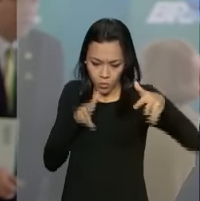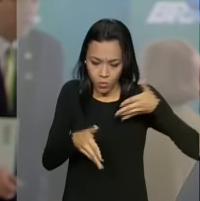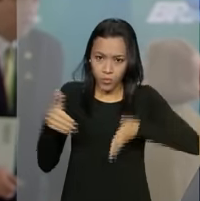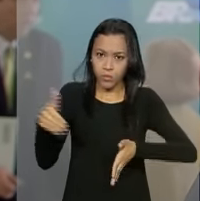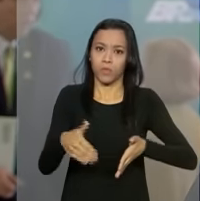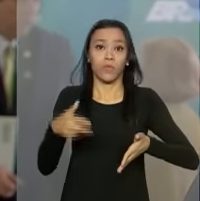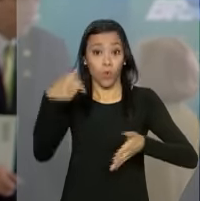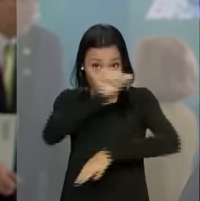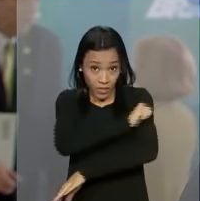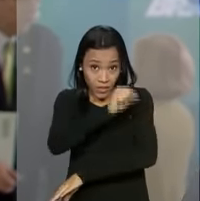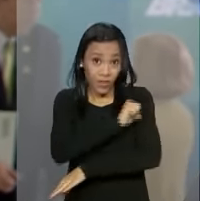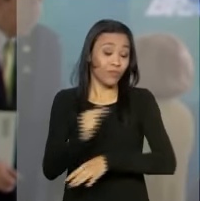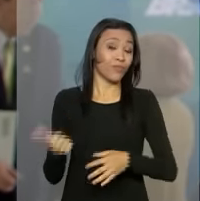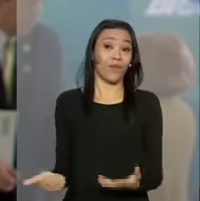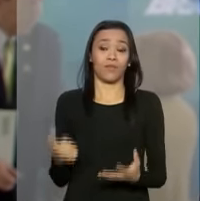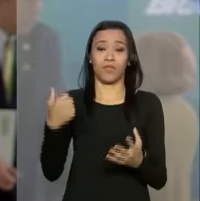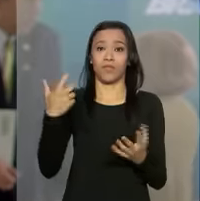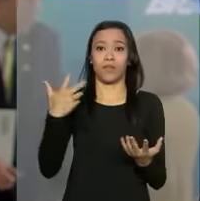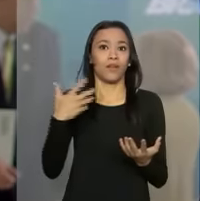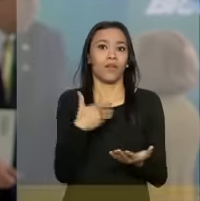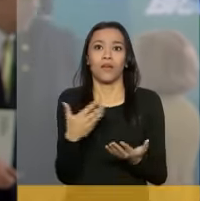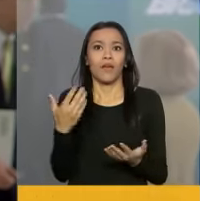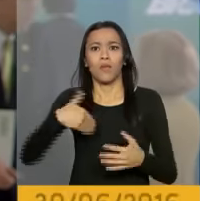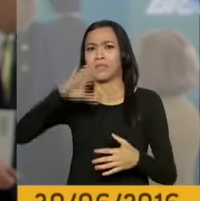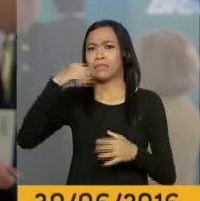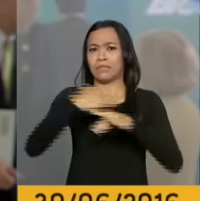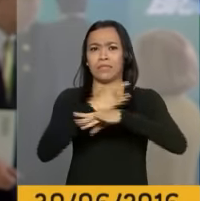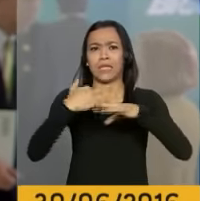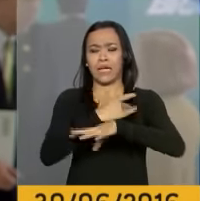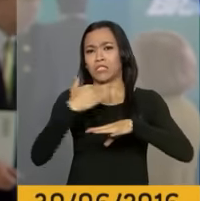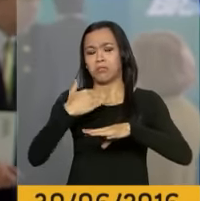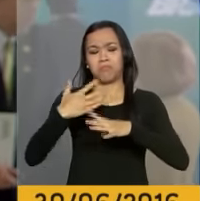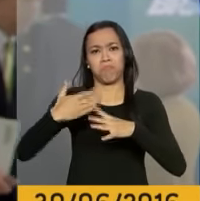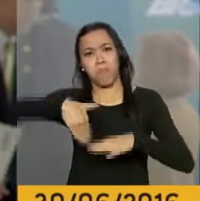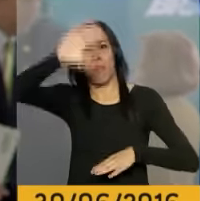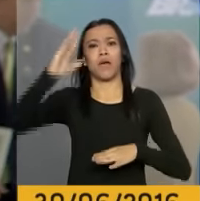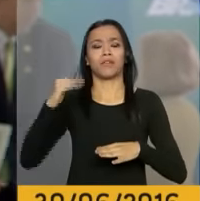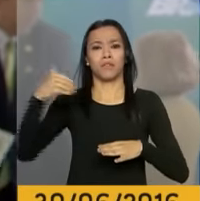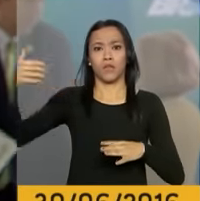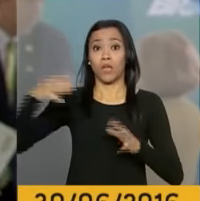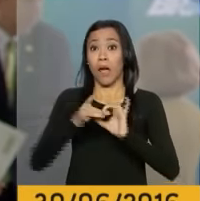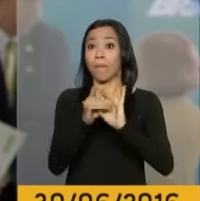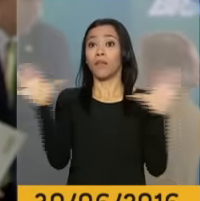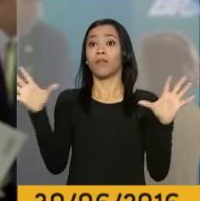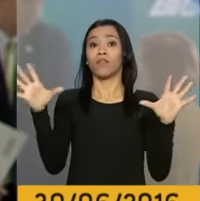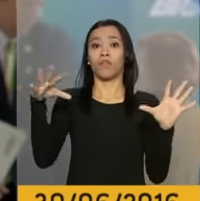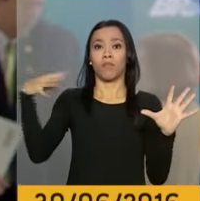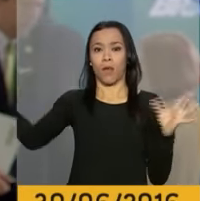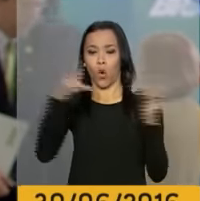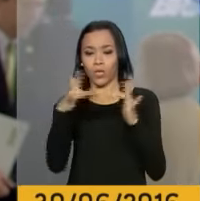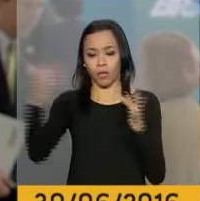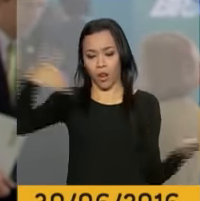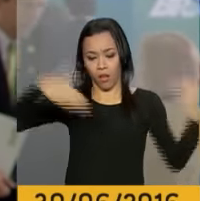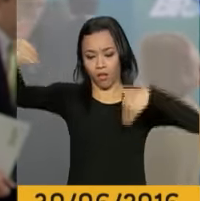qualificação de ser global mais do que qualquer outra cidade no Brasil. Então, usar isso intensamente é importante. Como